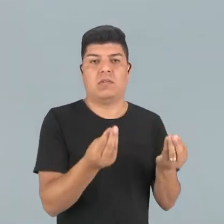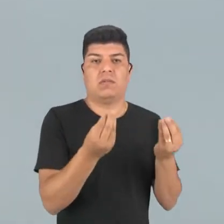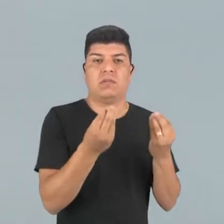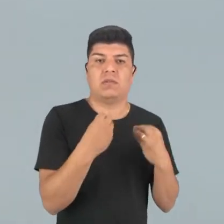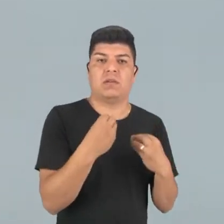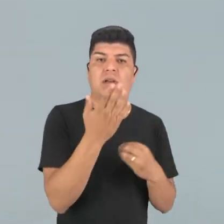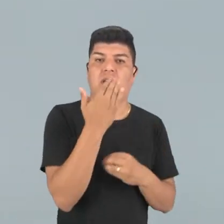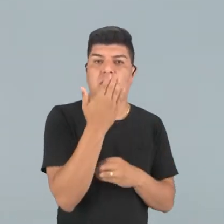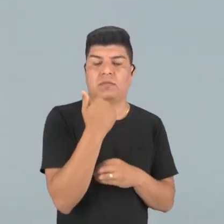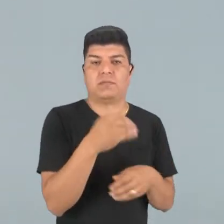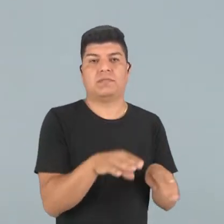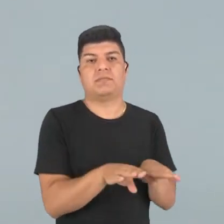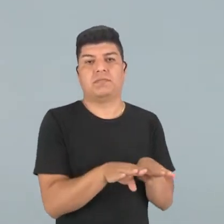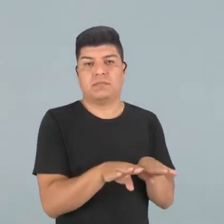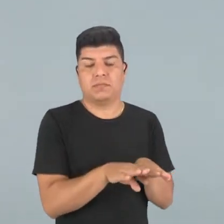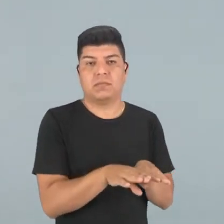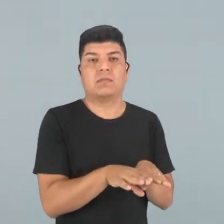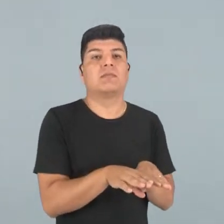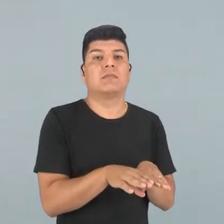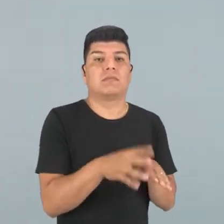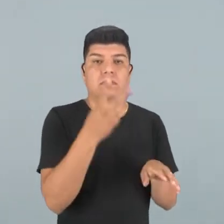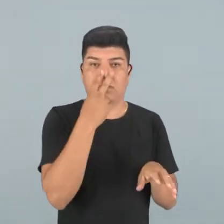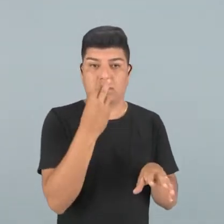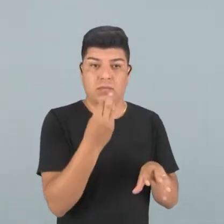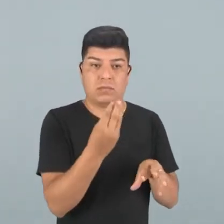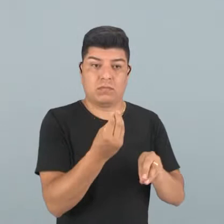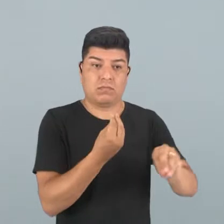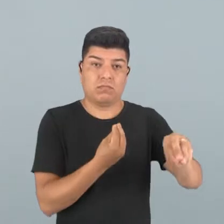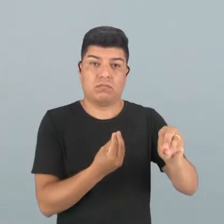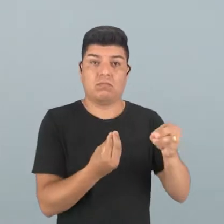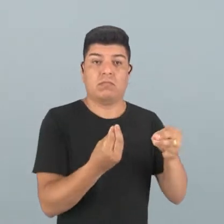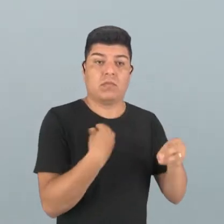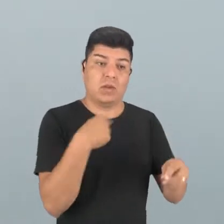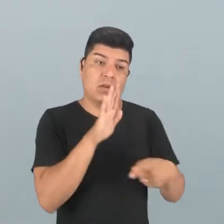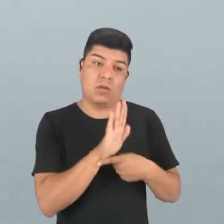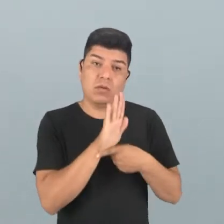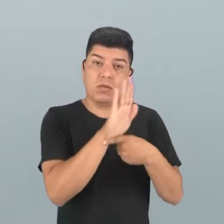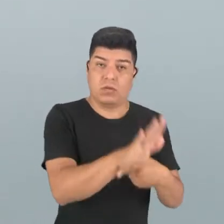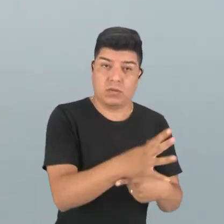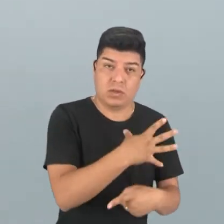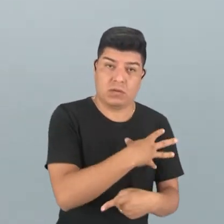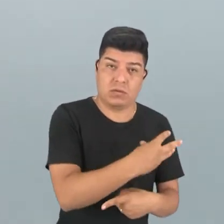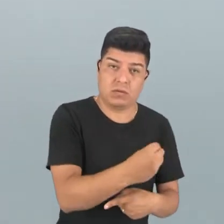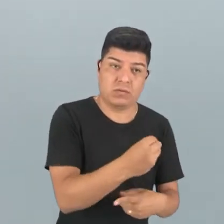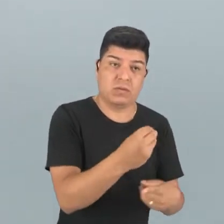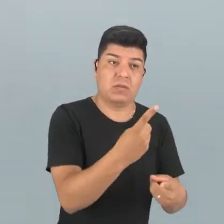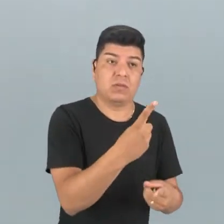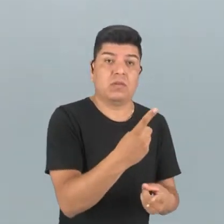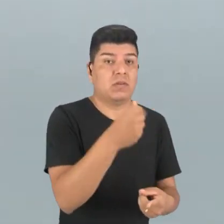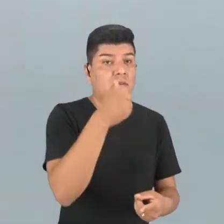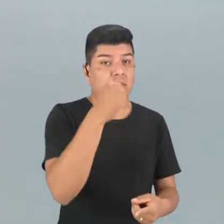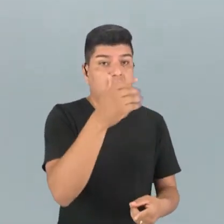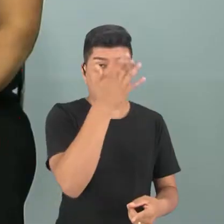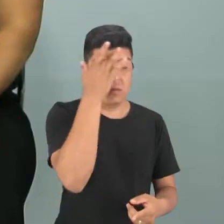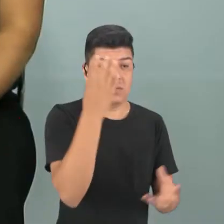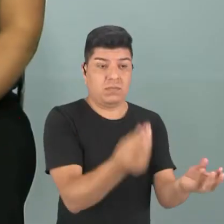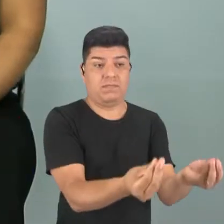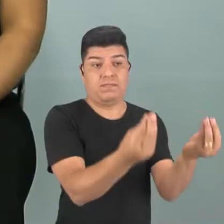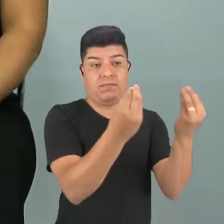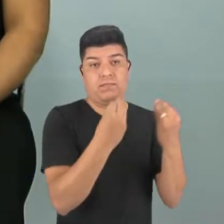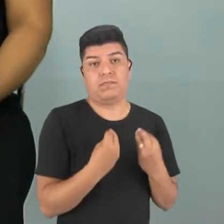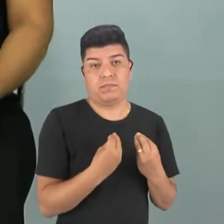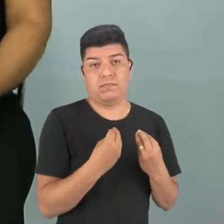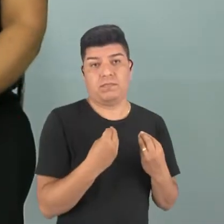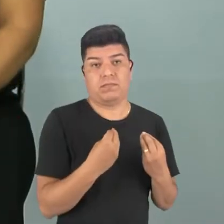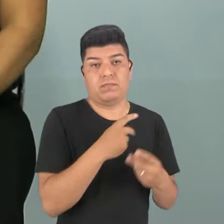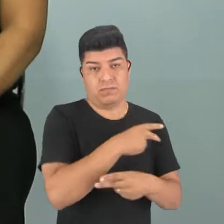alimento, né, e tudo. Então era uma troca. Eu ajudava ela com os filhos delas e elas me davam algo em troca. Então foi assim,